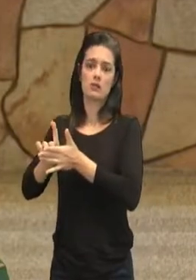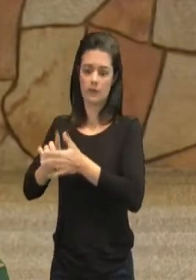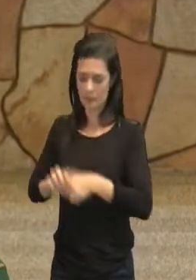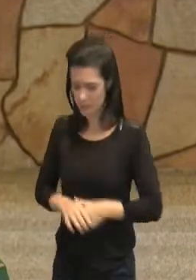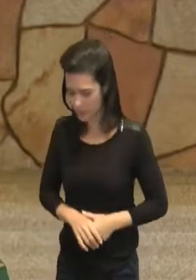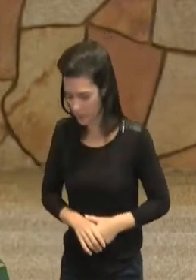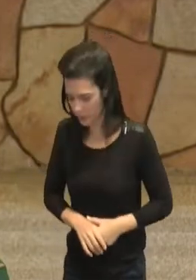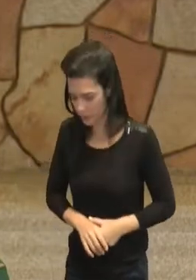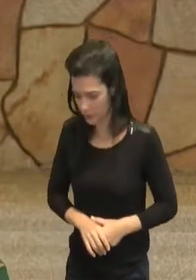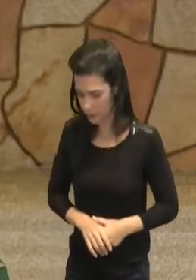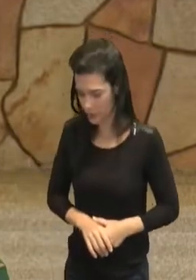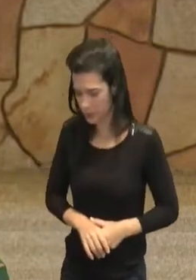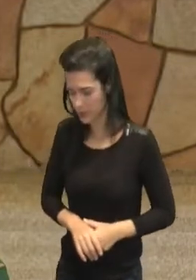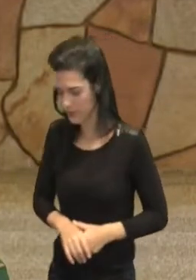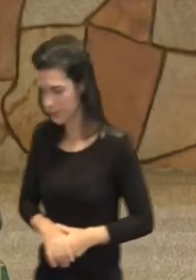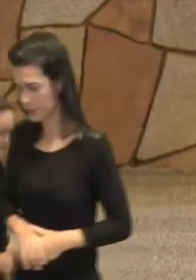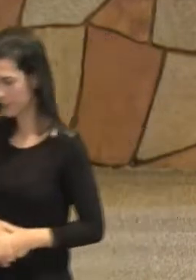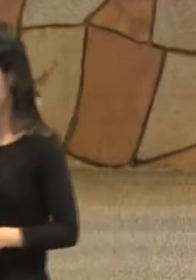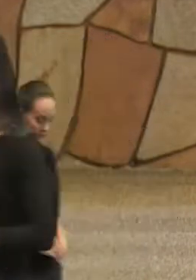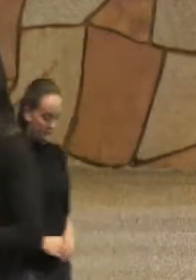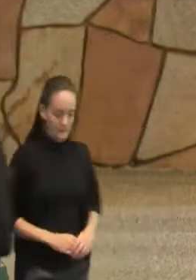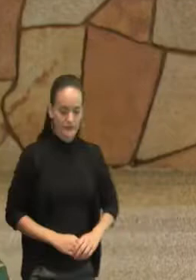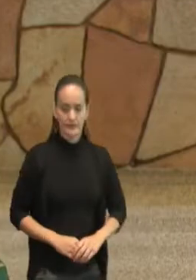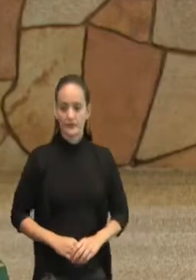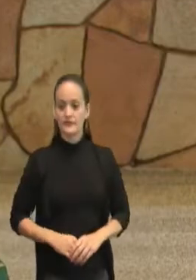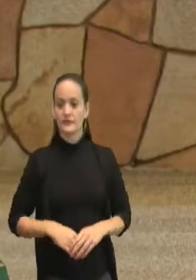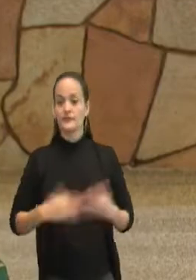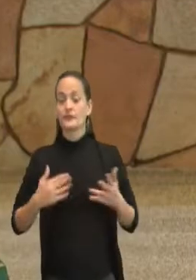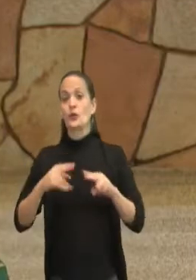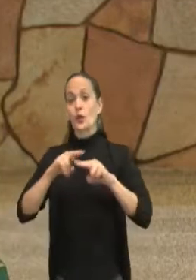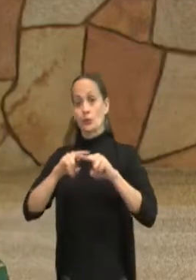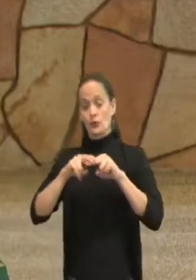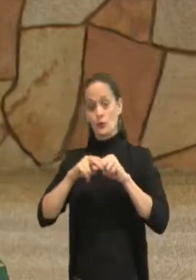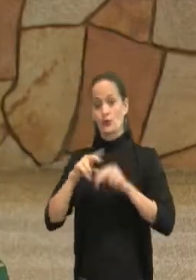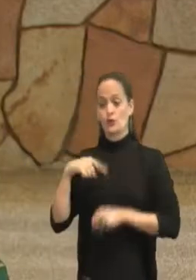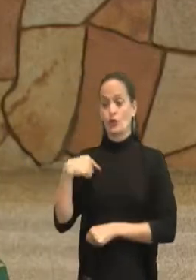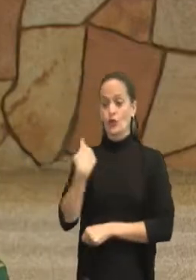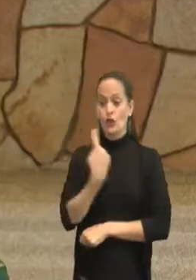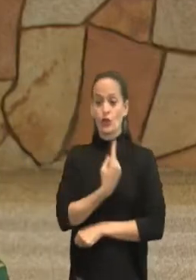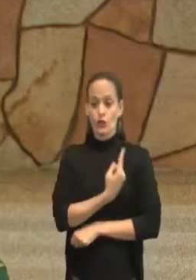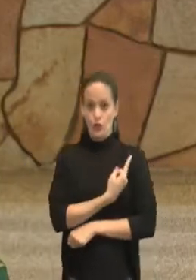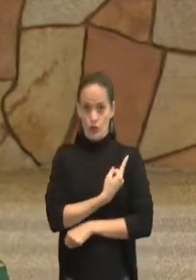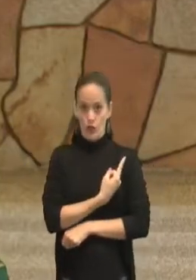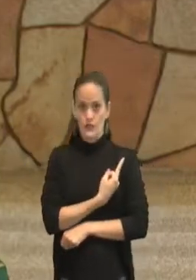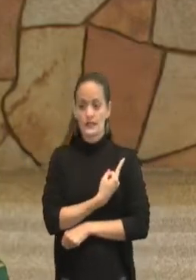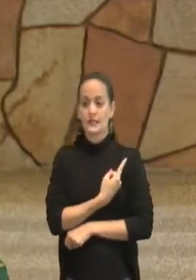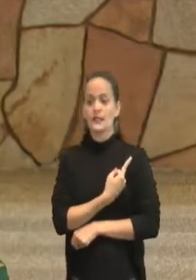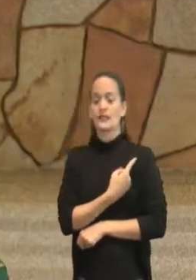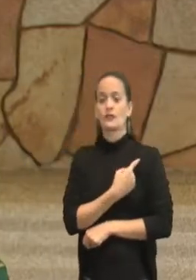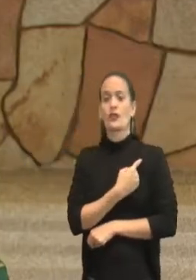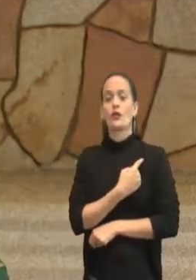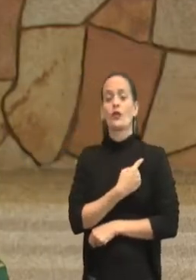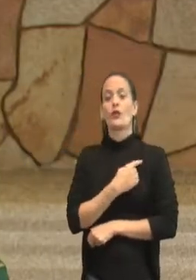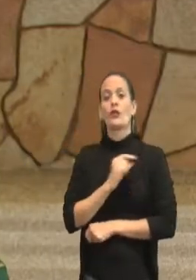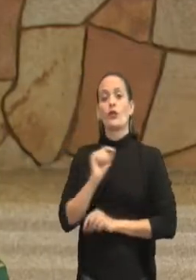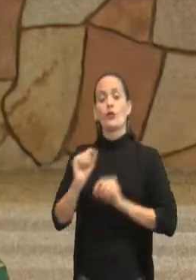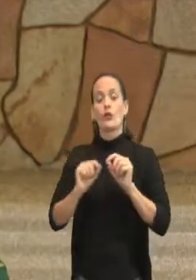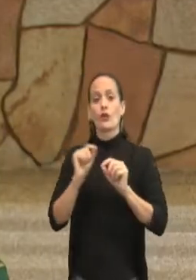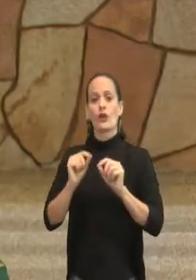reação. Temos então que os predestinados, como diz o texto bíblico, são